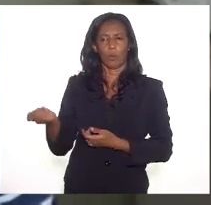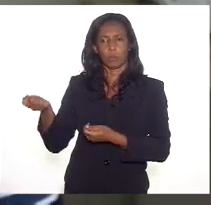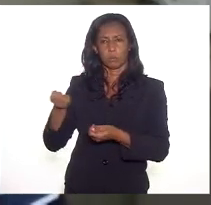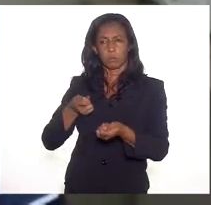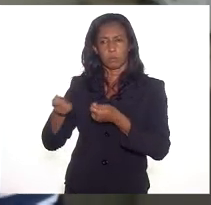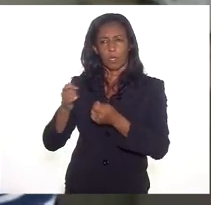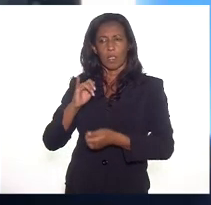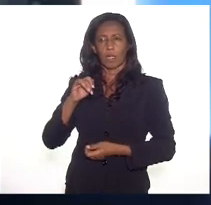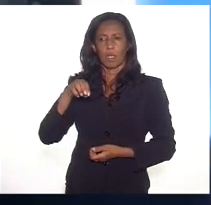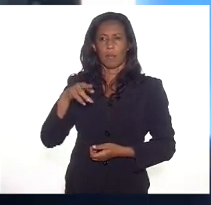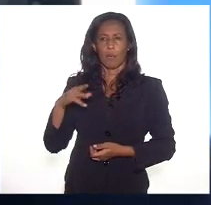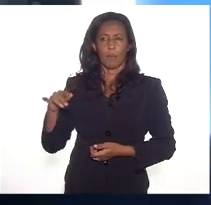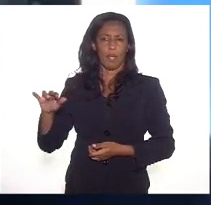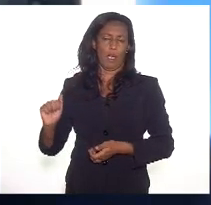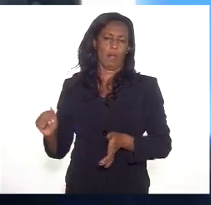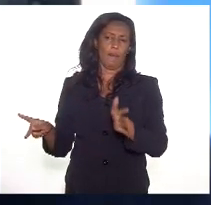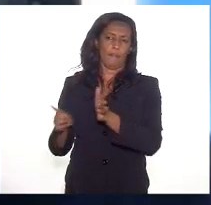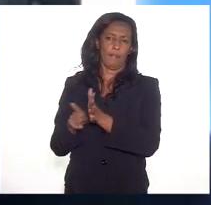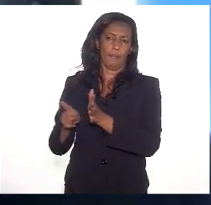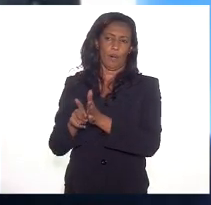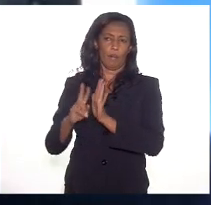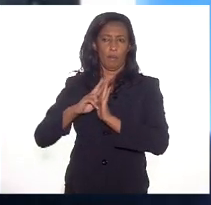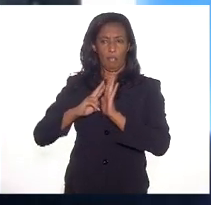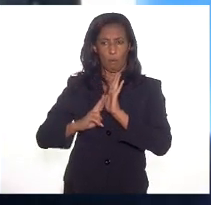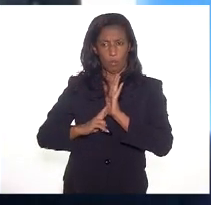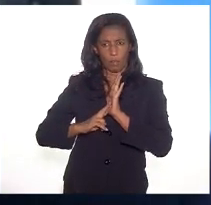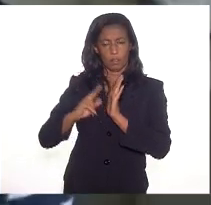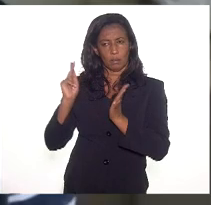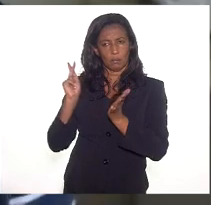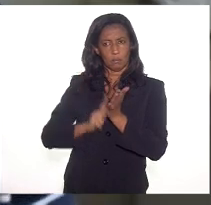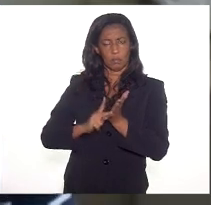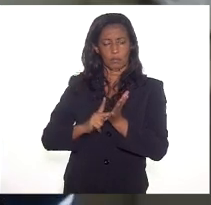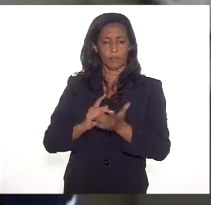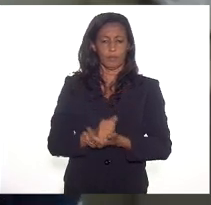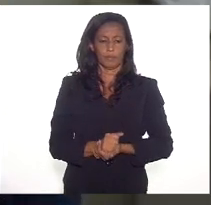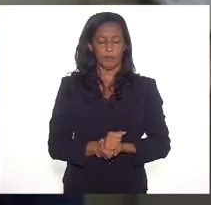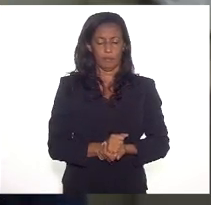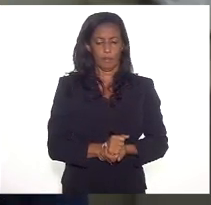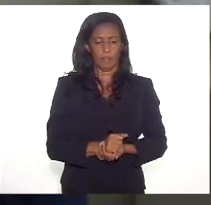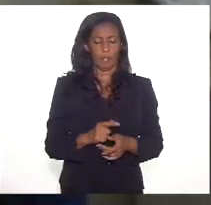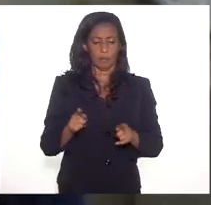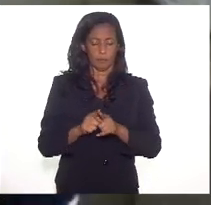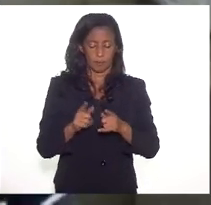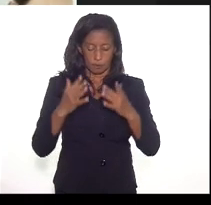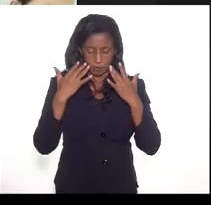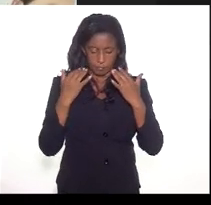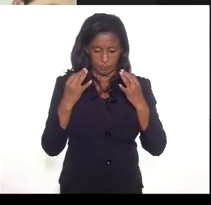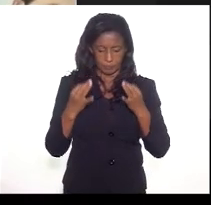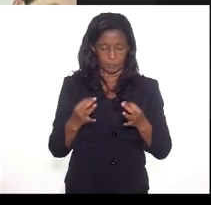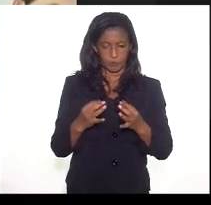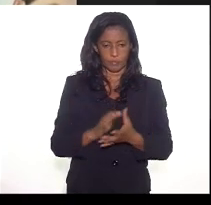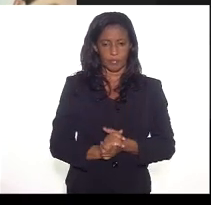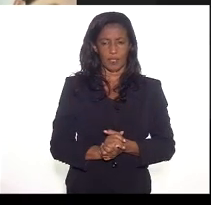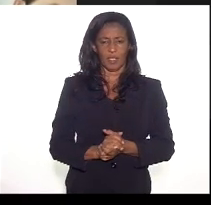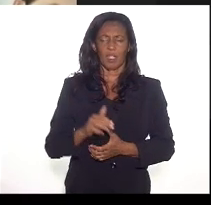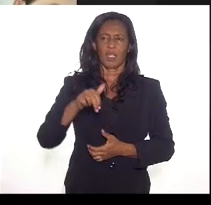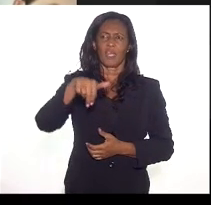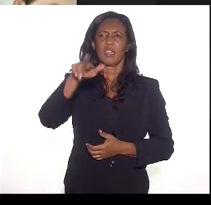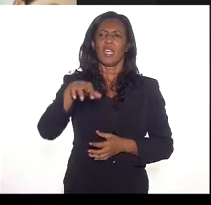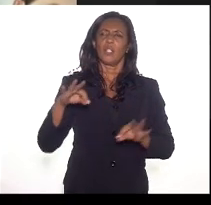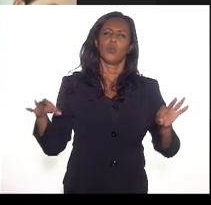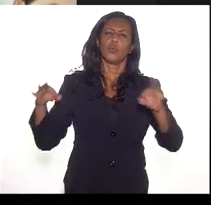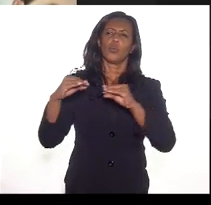imobiliária de propriedade regularizada. Também chamaria a atenção, senhor presidente, que nem todo